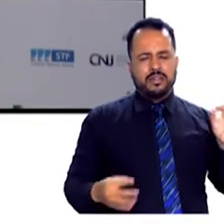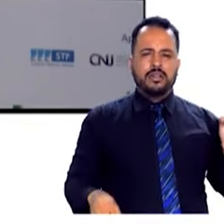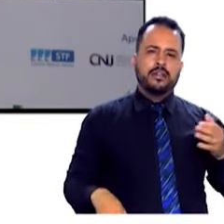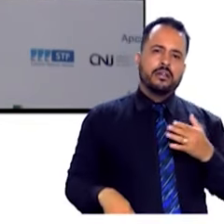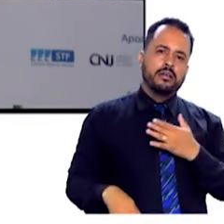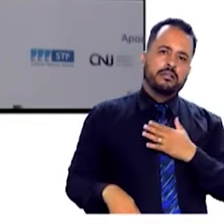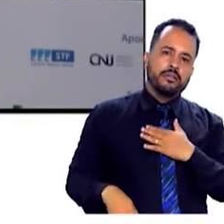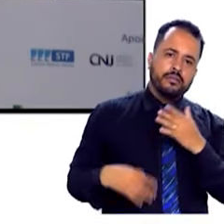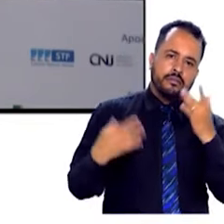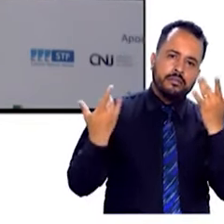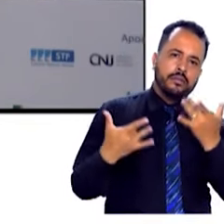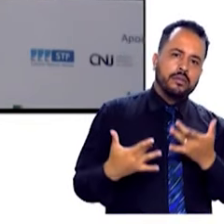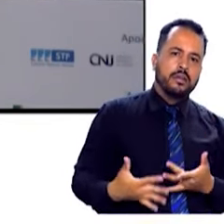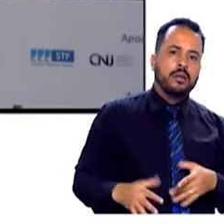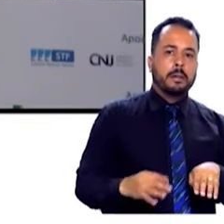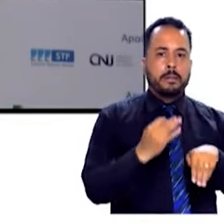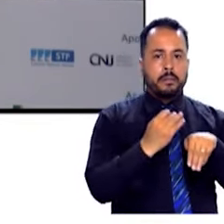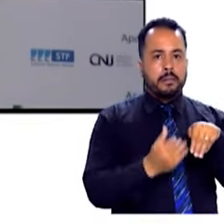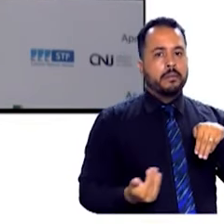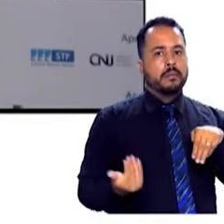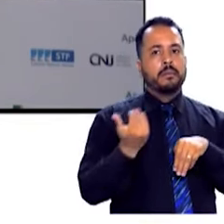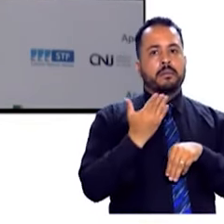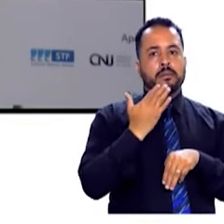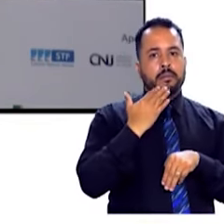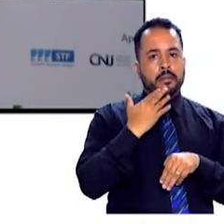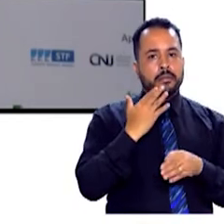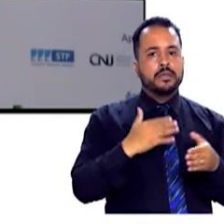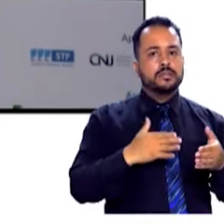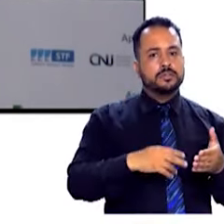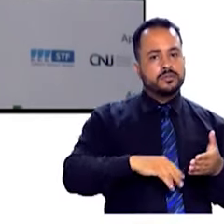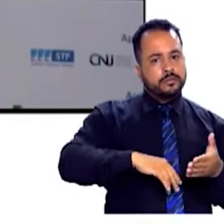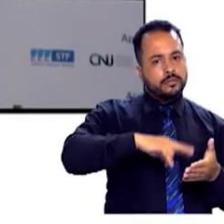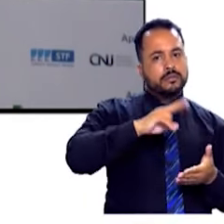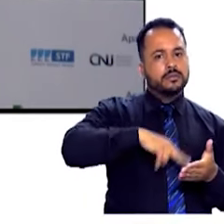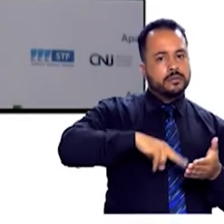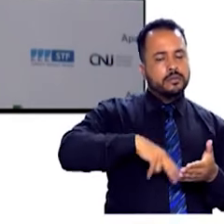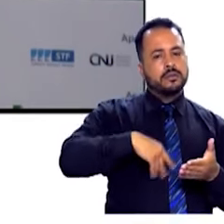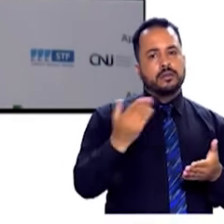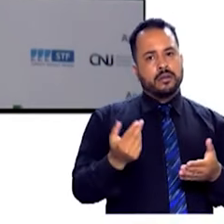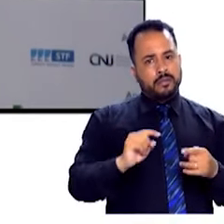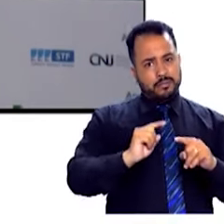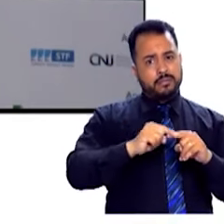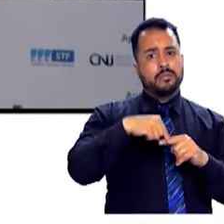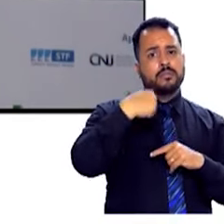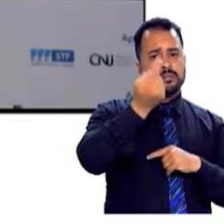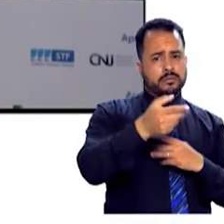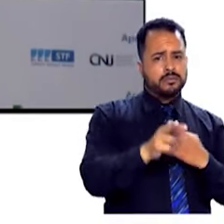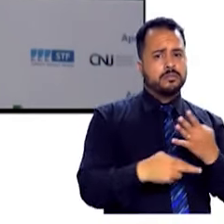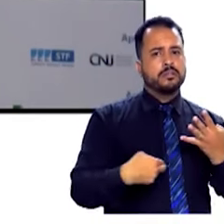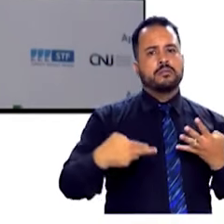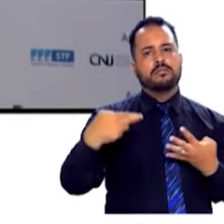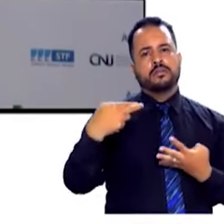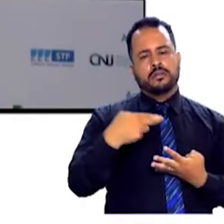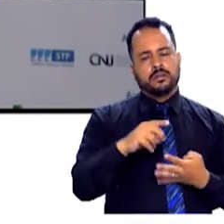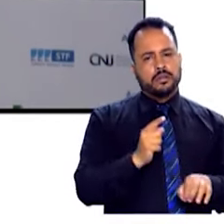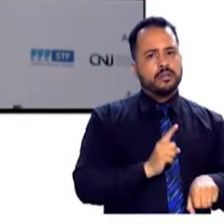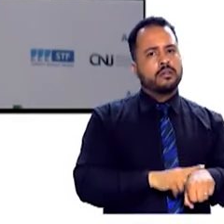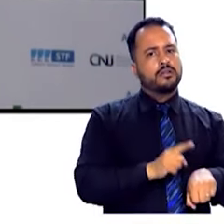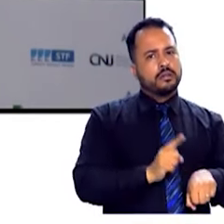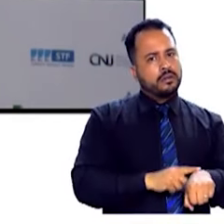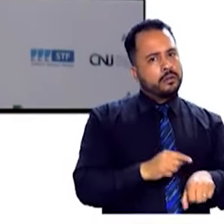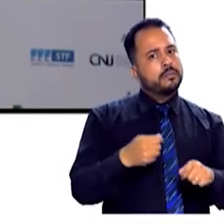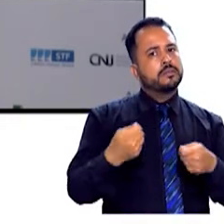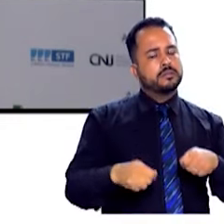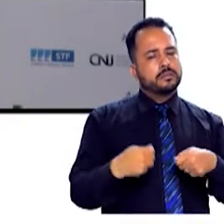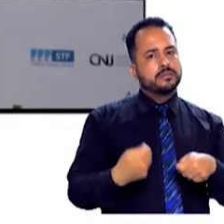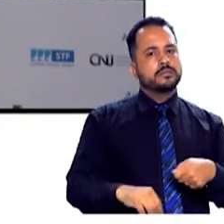Ministro já pediu vista tá interrompido o julgamento vamos apregoar o próximo recurso porque nós temos tempo aqui para vencer